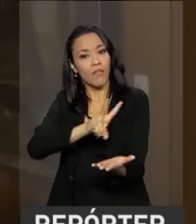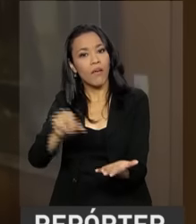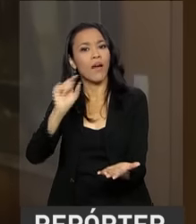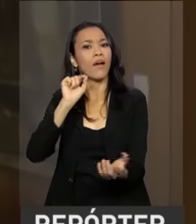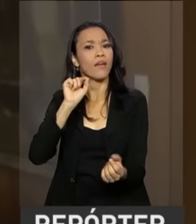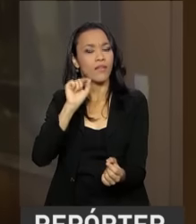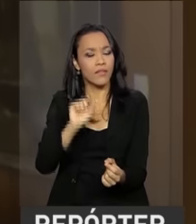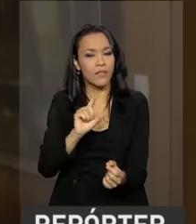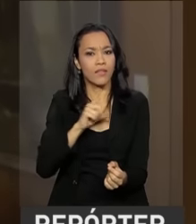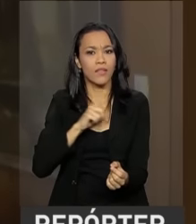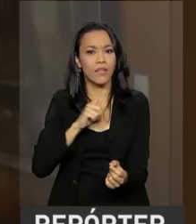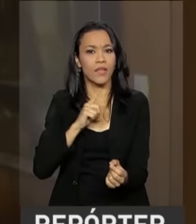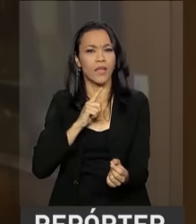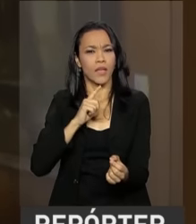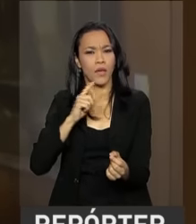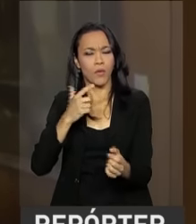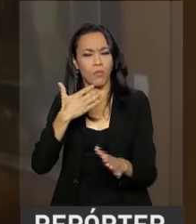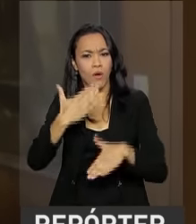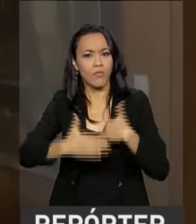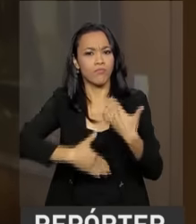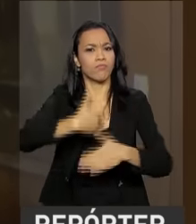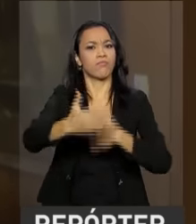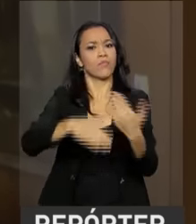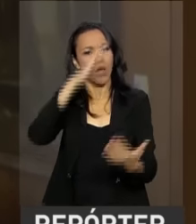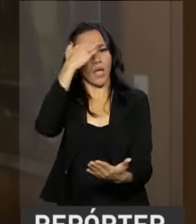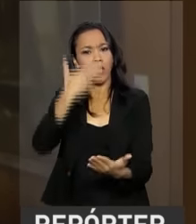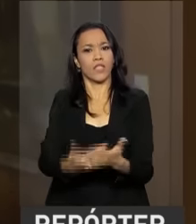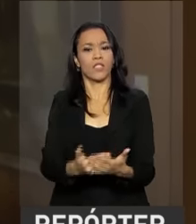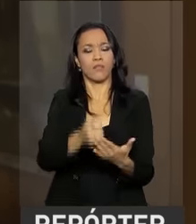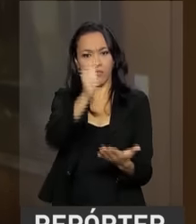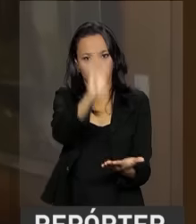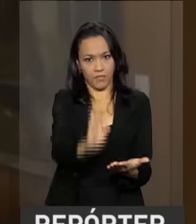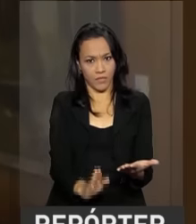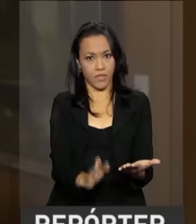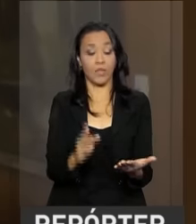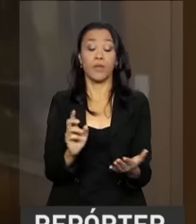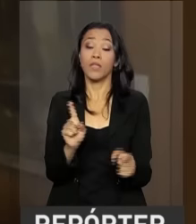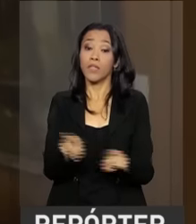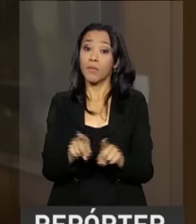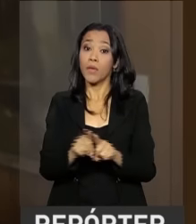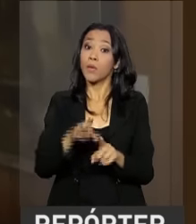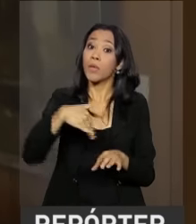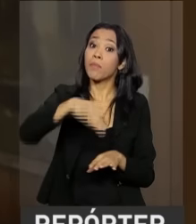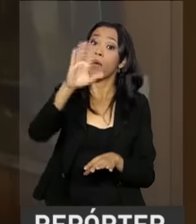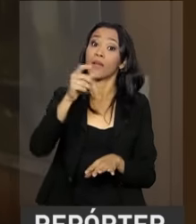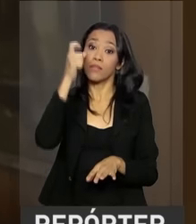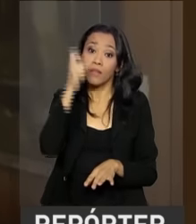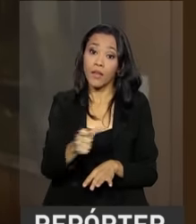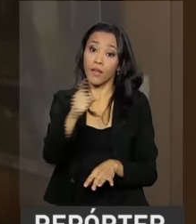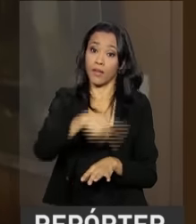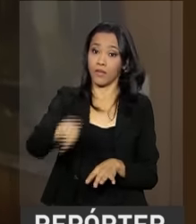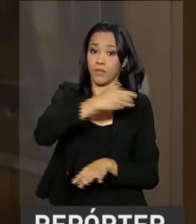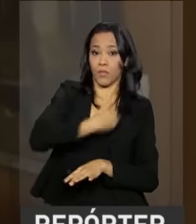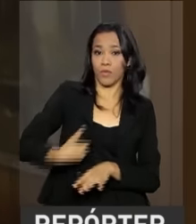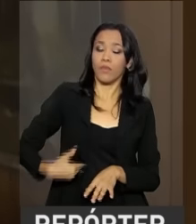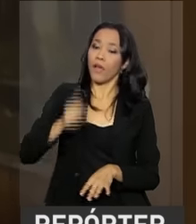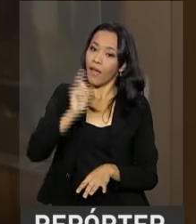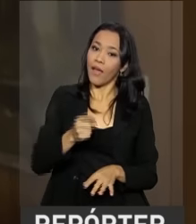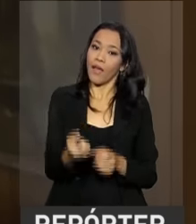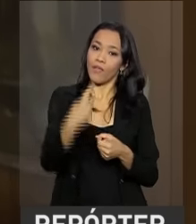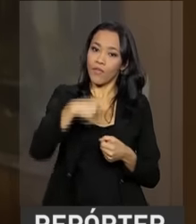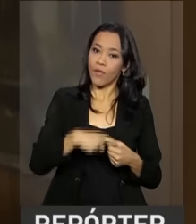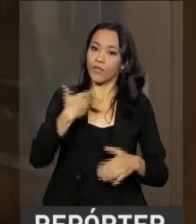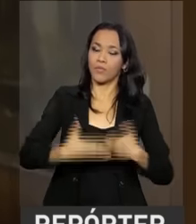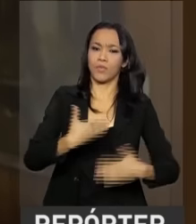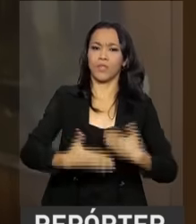revisão das expectativas, o crescimento da credibilidade e, ao fim, e o que mais nos interessa, a retomada do